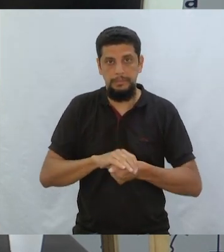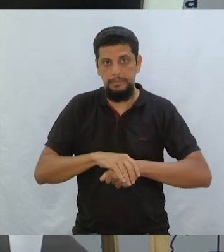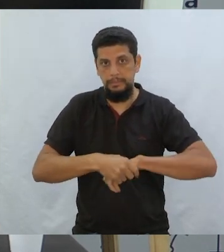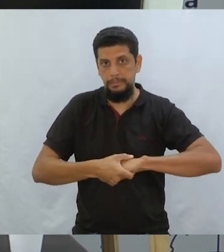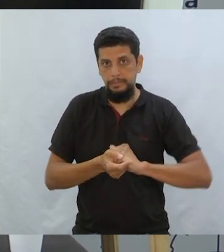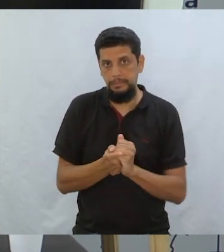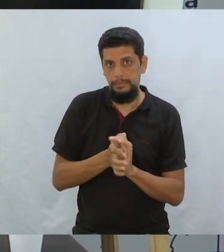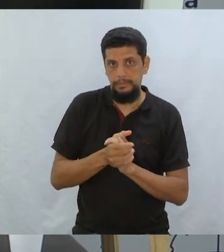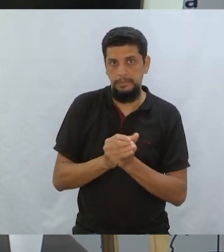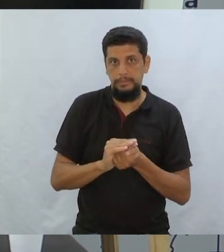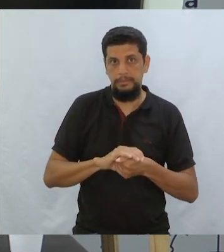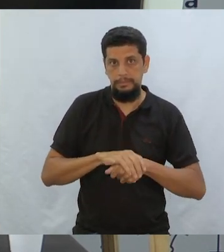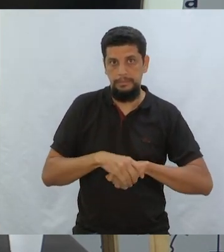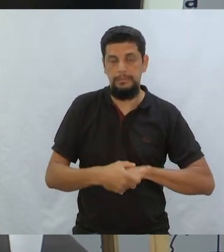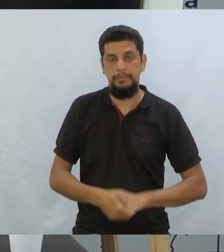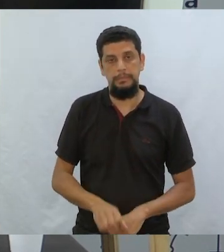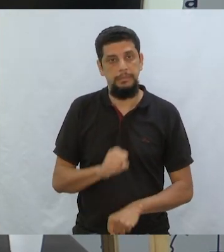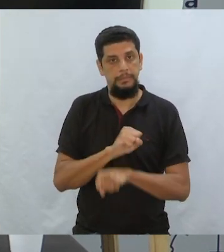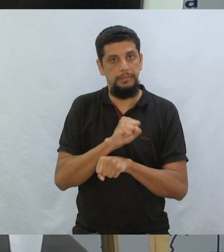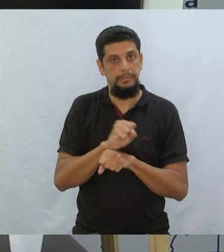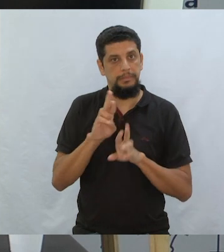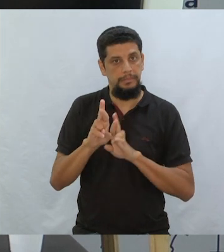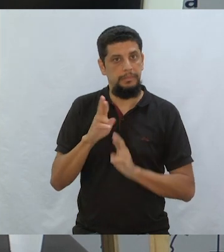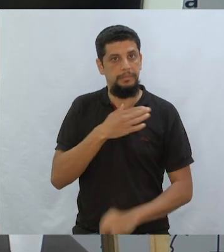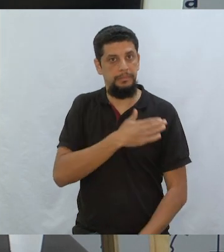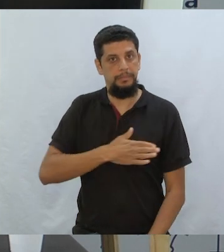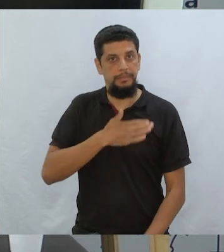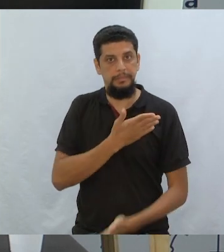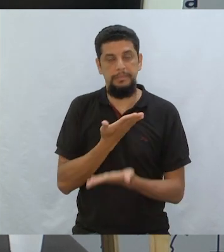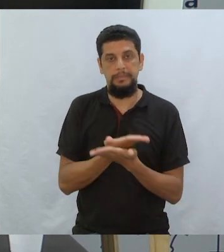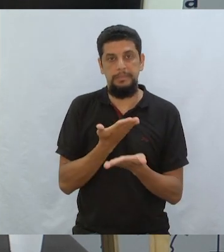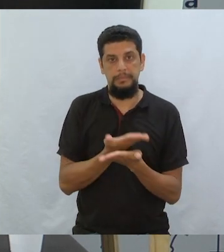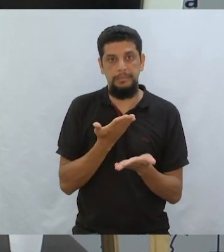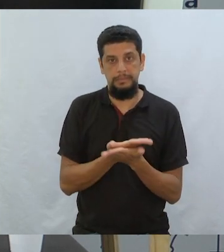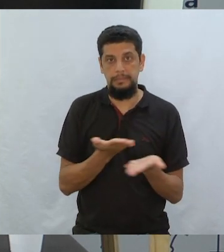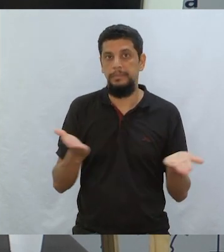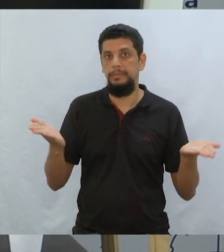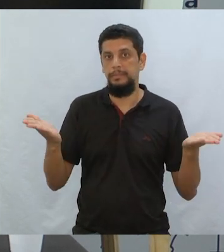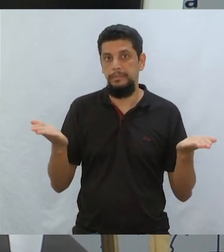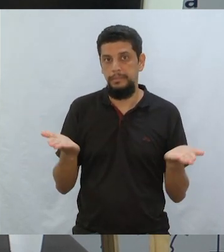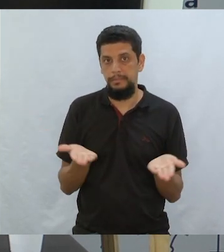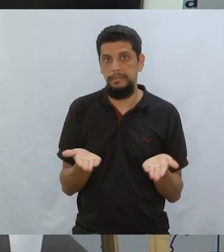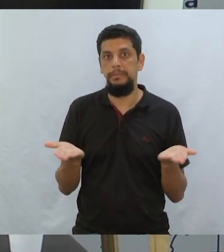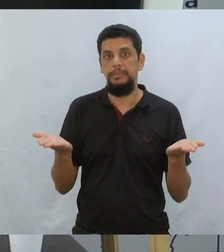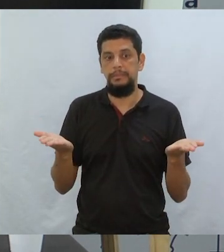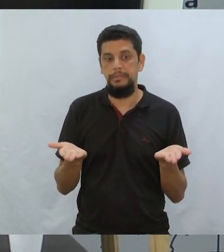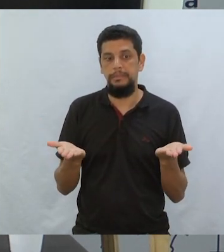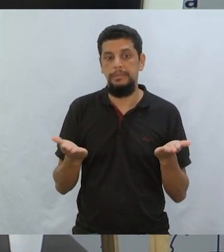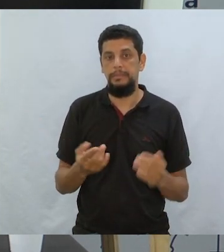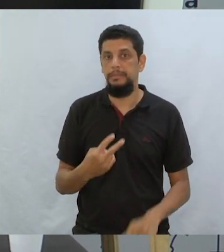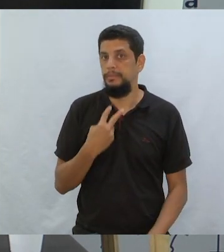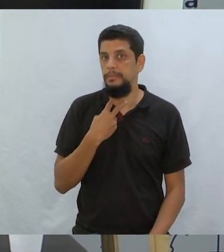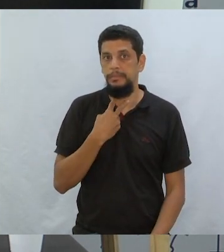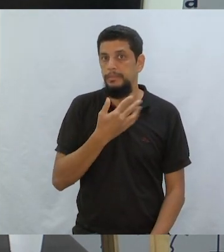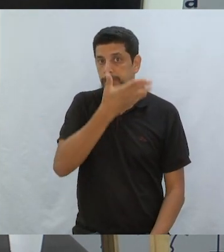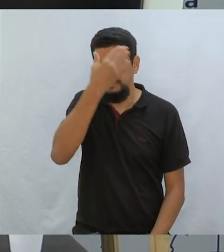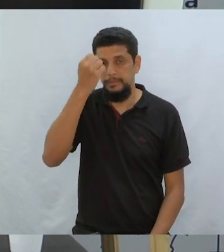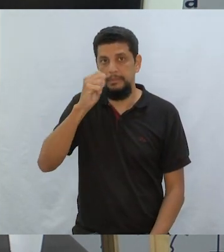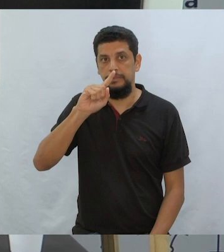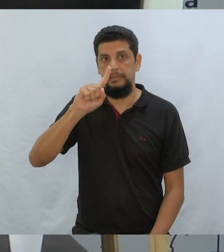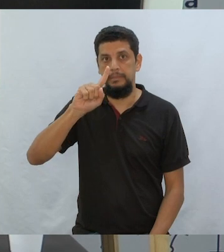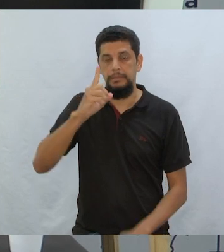vou precisar sair. Espero que vocês tenham gostado da nossa aula de hoje. Não esqueçam, nos